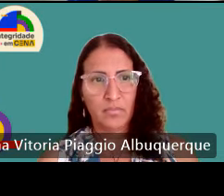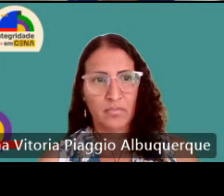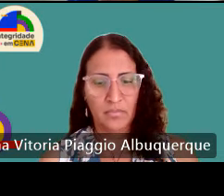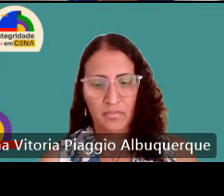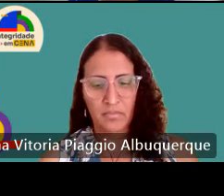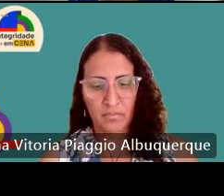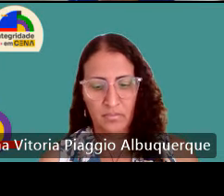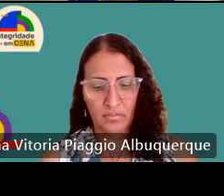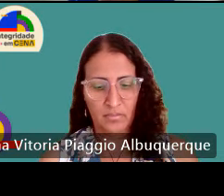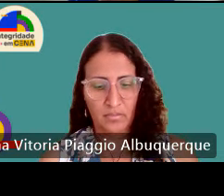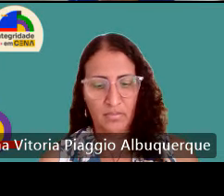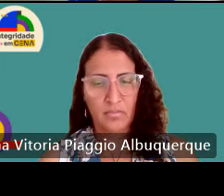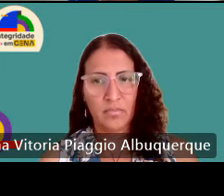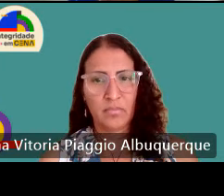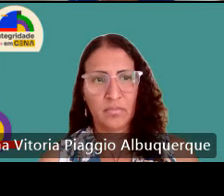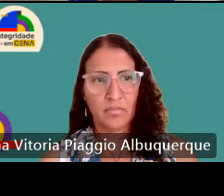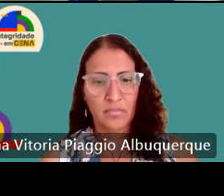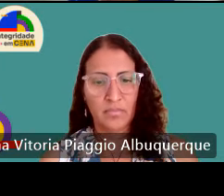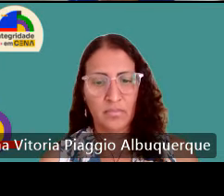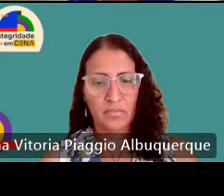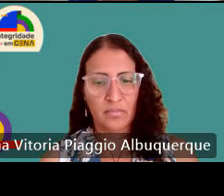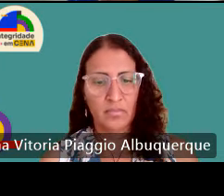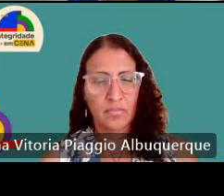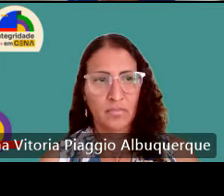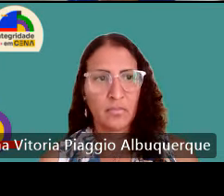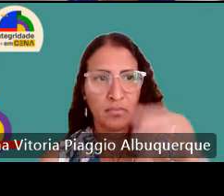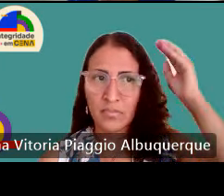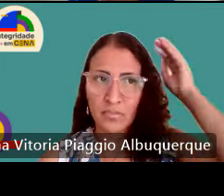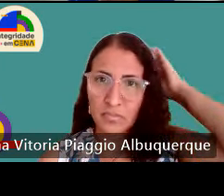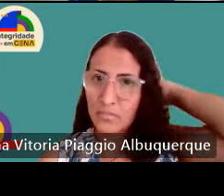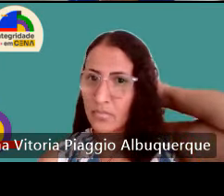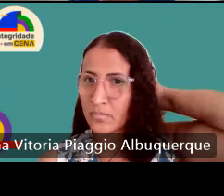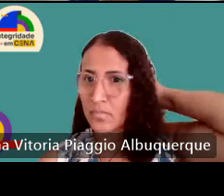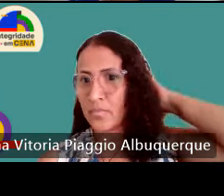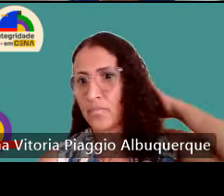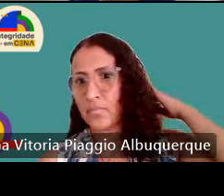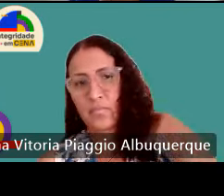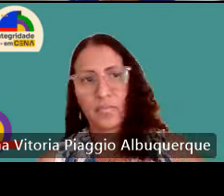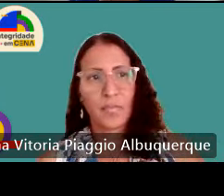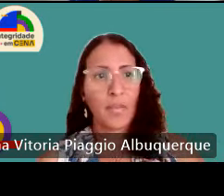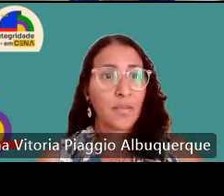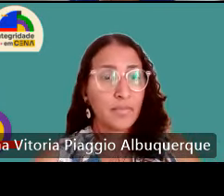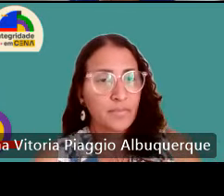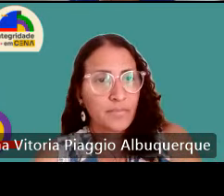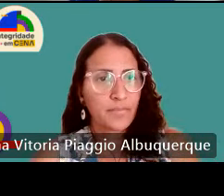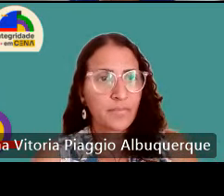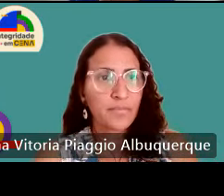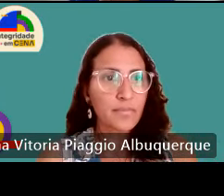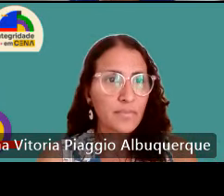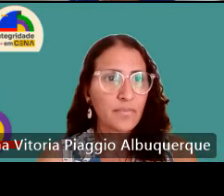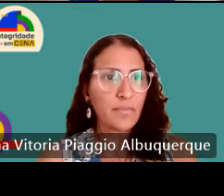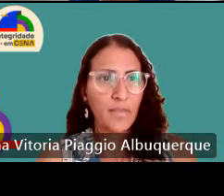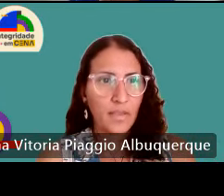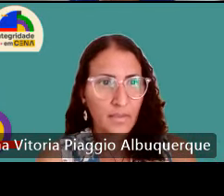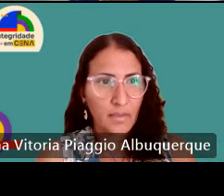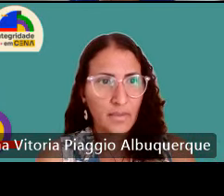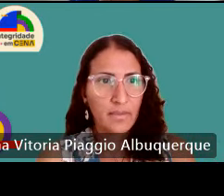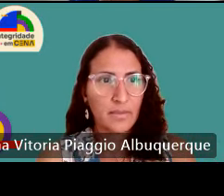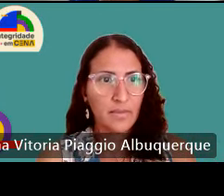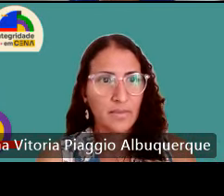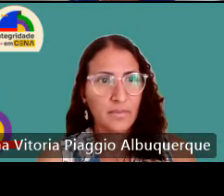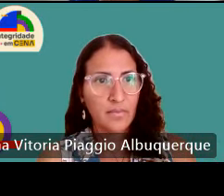conta a gente ter as férias garantidas não é isso eh é como é na verdade é sempre esse balanço né Será se eu